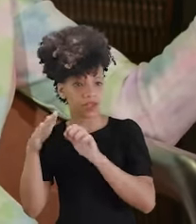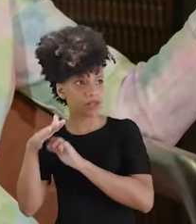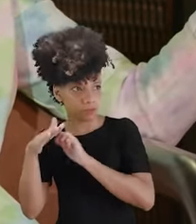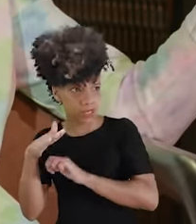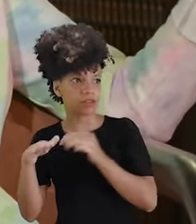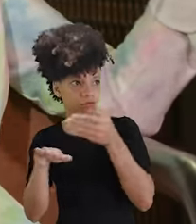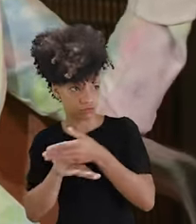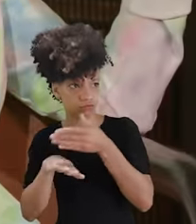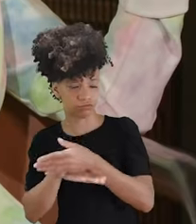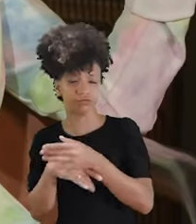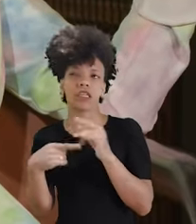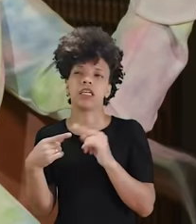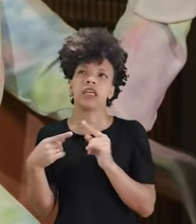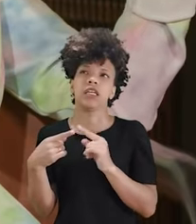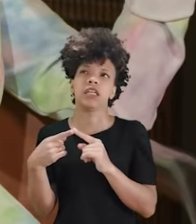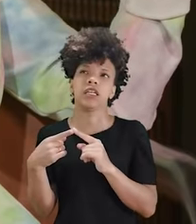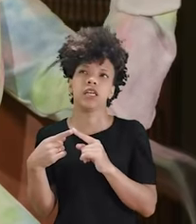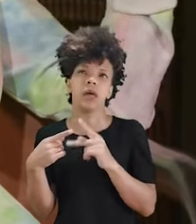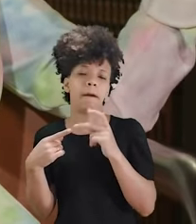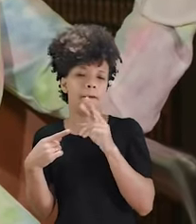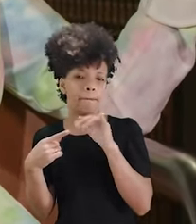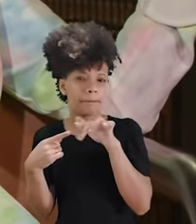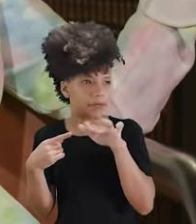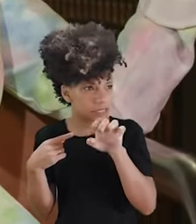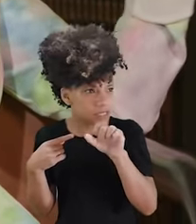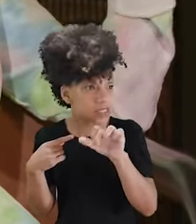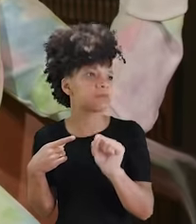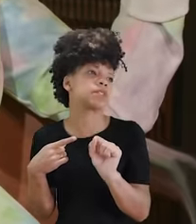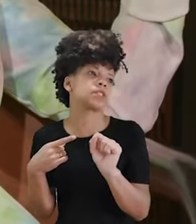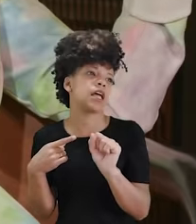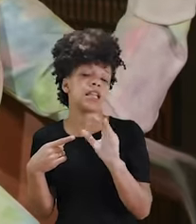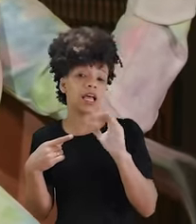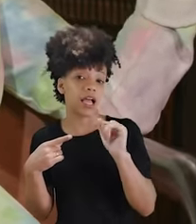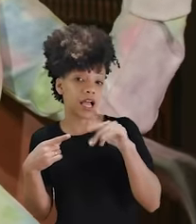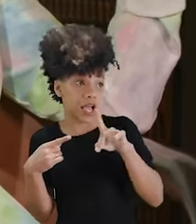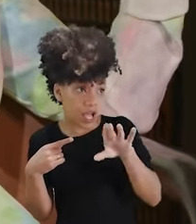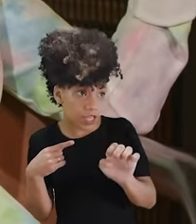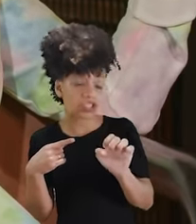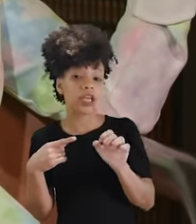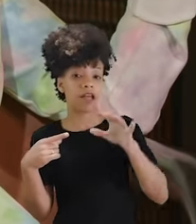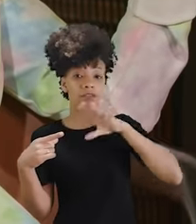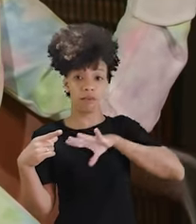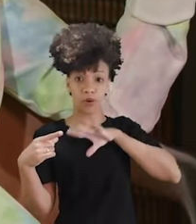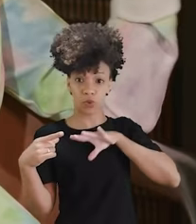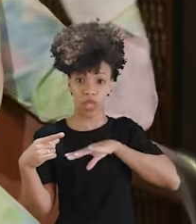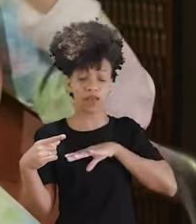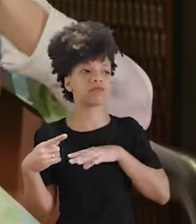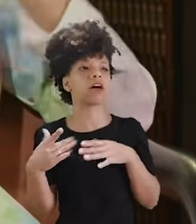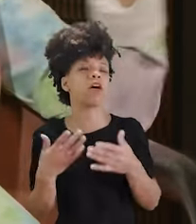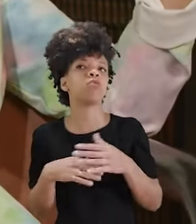que surgiu desta agência que era print E aí da Arcádia Cruzes quero uma companhia